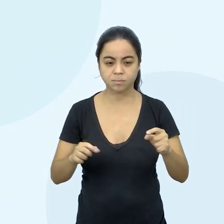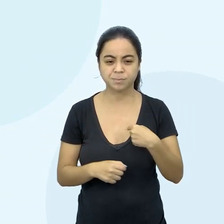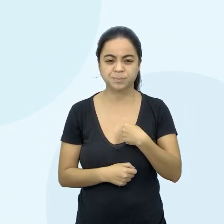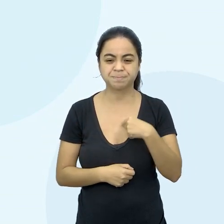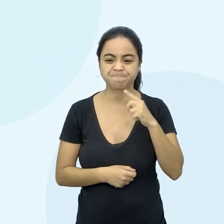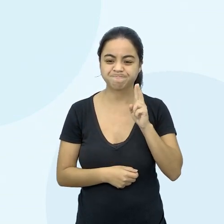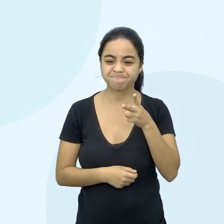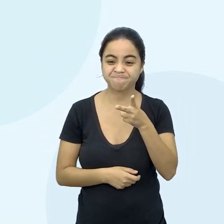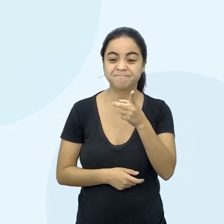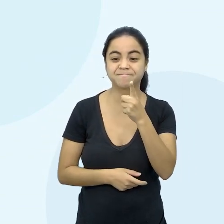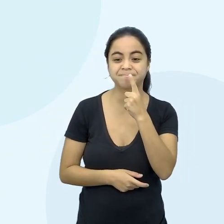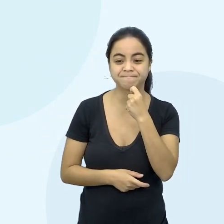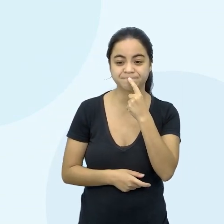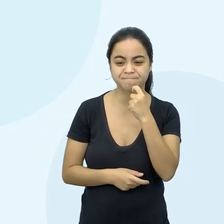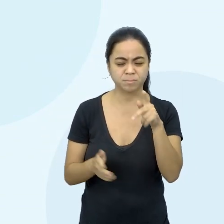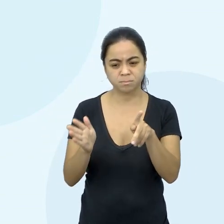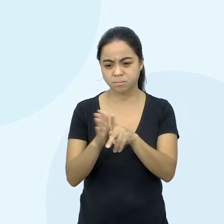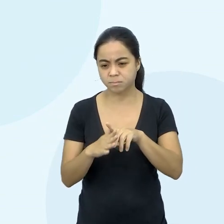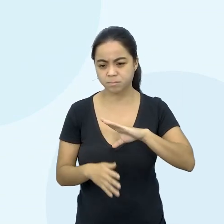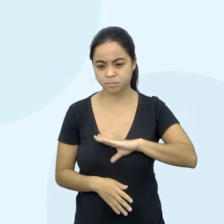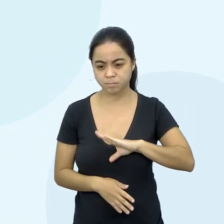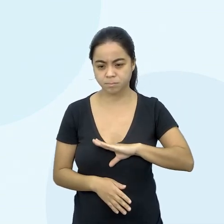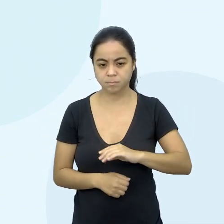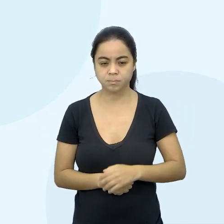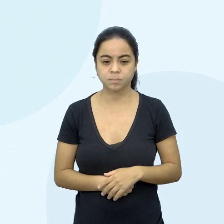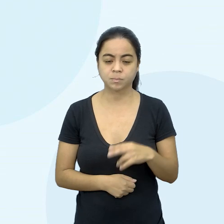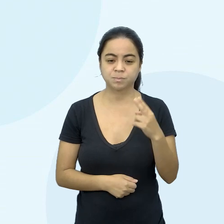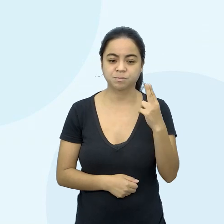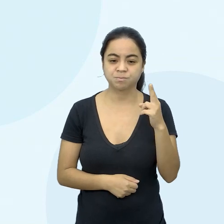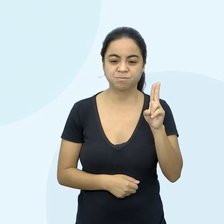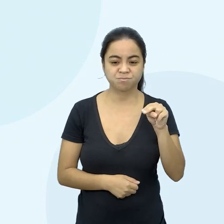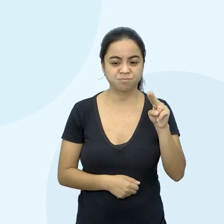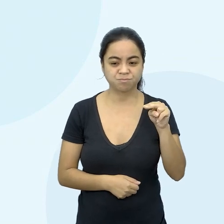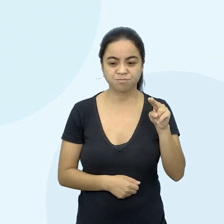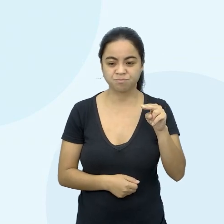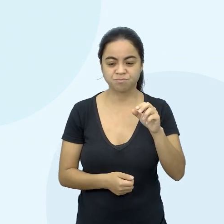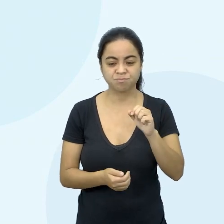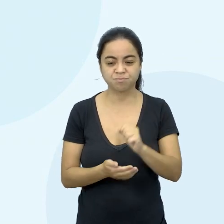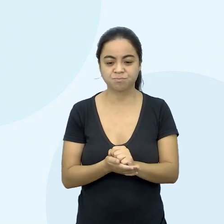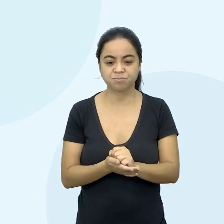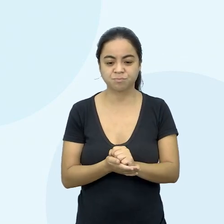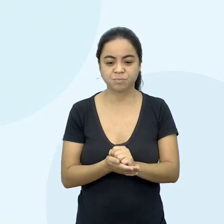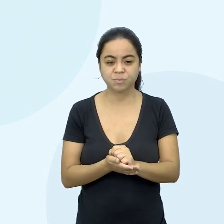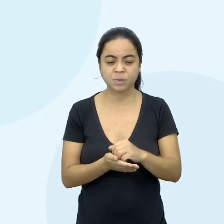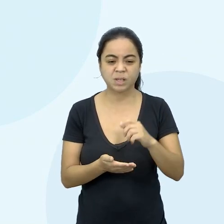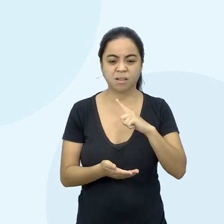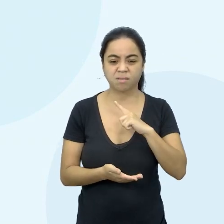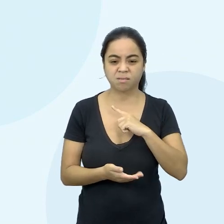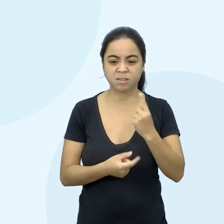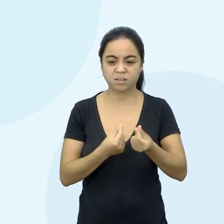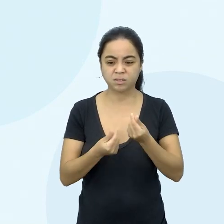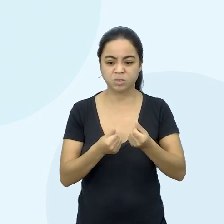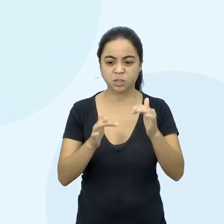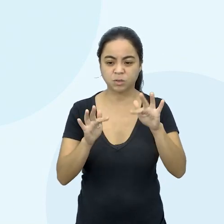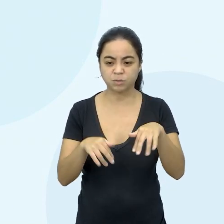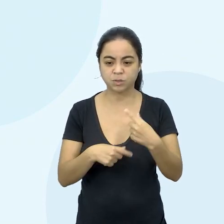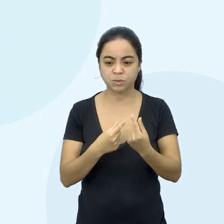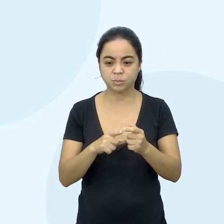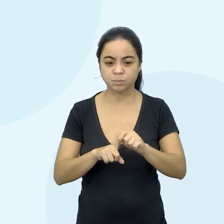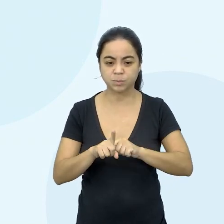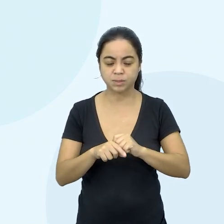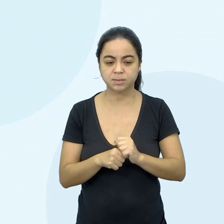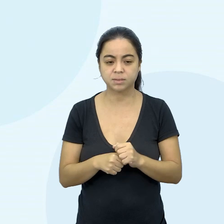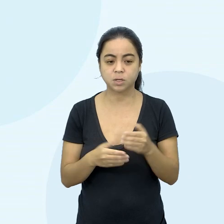Estou sempre no vermelho. Nunca sobra nenhum dinheiro no fim do mês. Hoje é dia 15 e eu estou